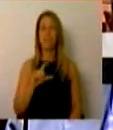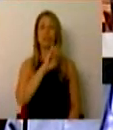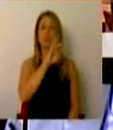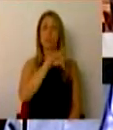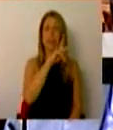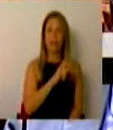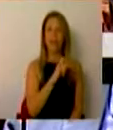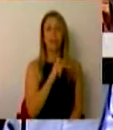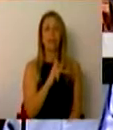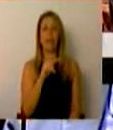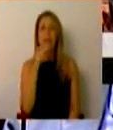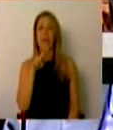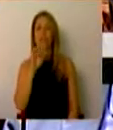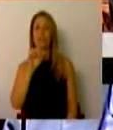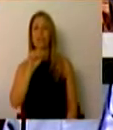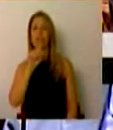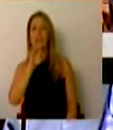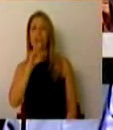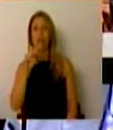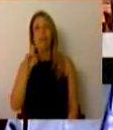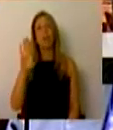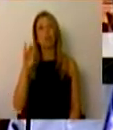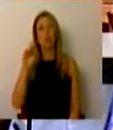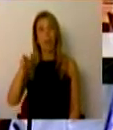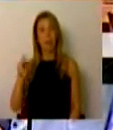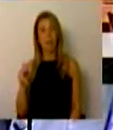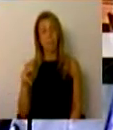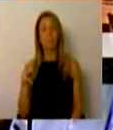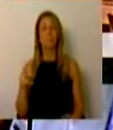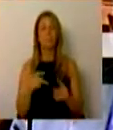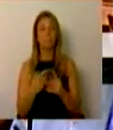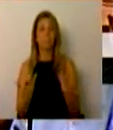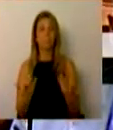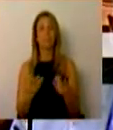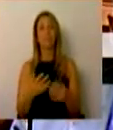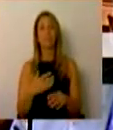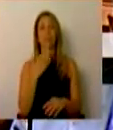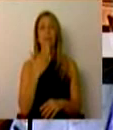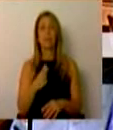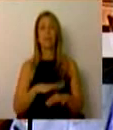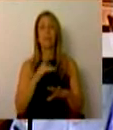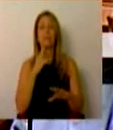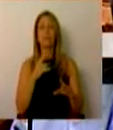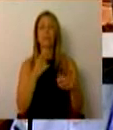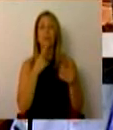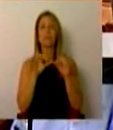Lamas, Angela Moreira, Joana Mortágua e Ana Rita Bessa, pelas questões que me colocaram.